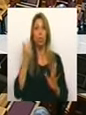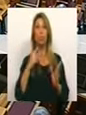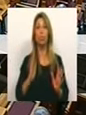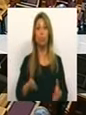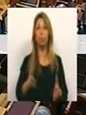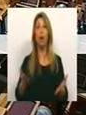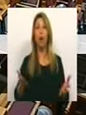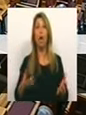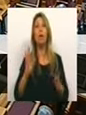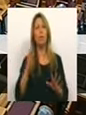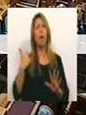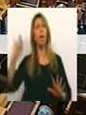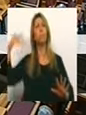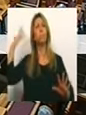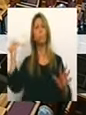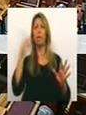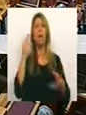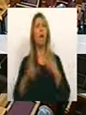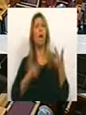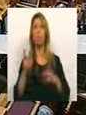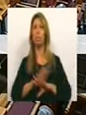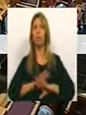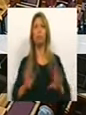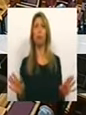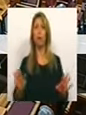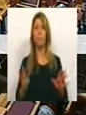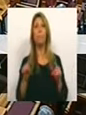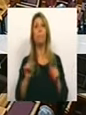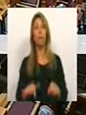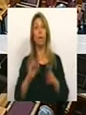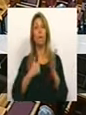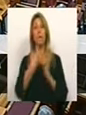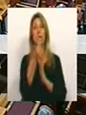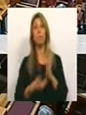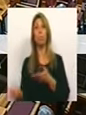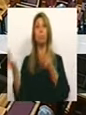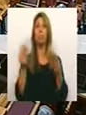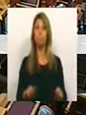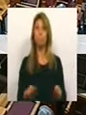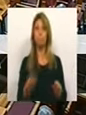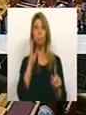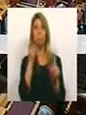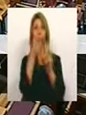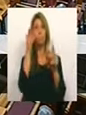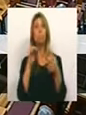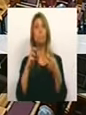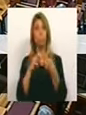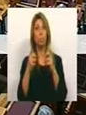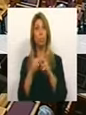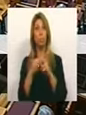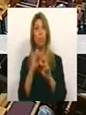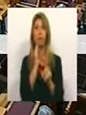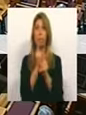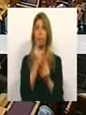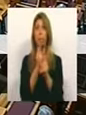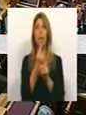muito diagnosticados. Os diplomas hoje aqui apresentados centram-se nesta problemática, embora